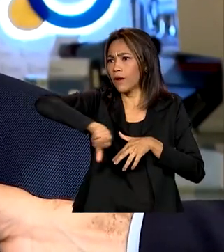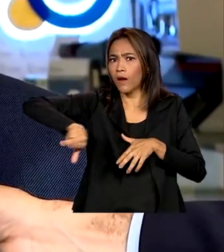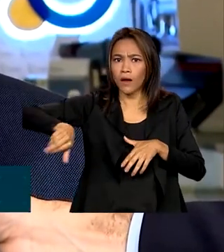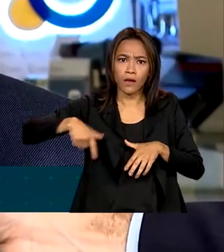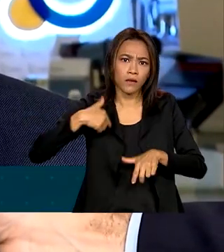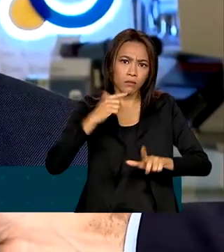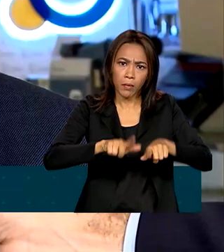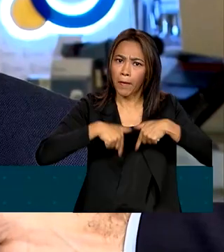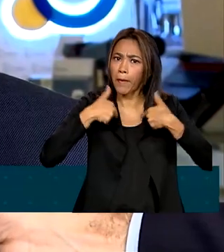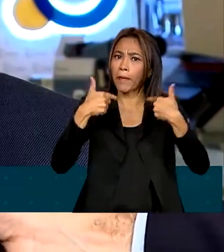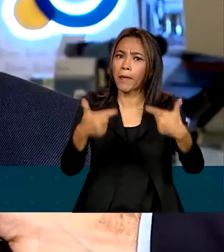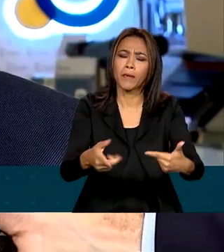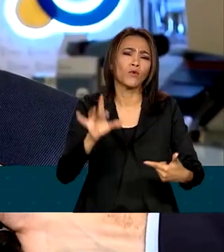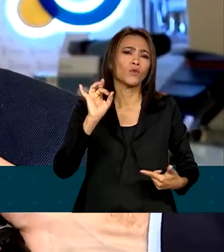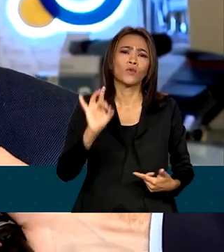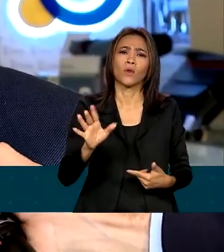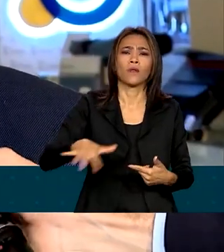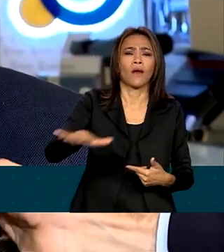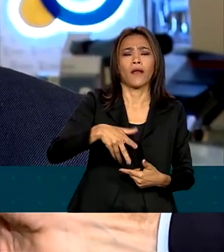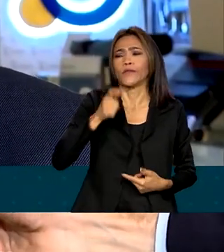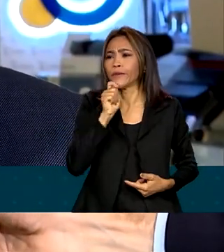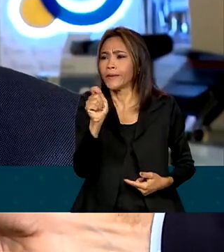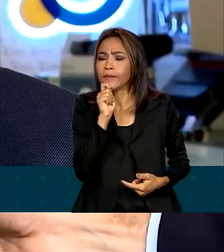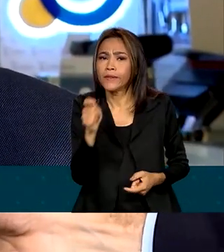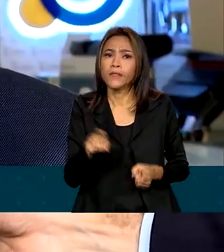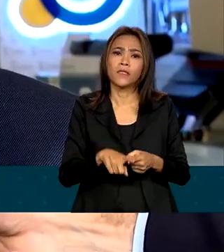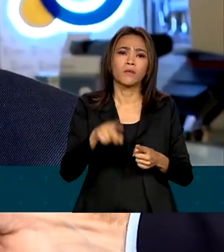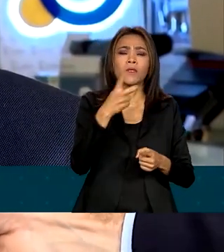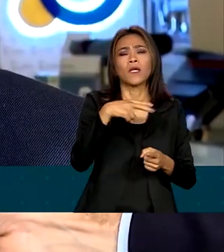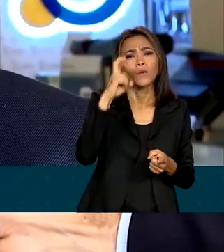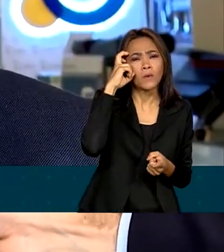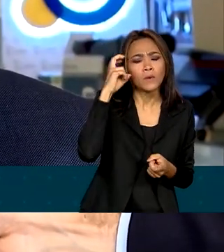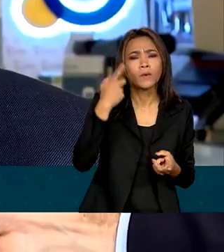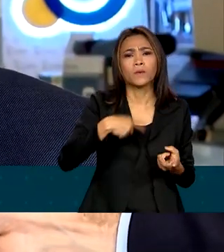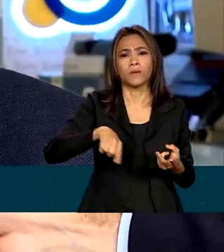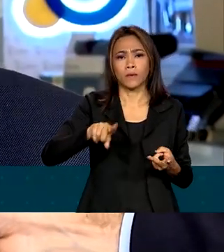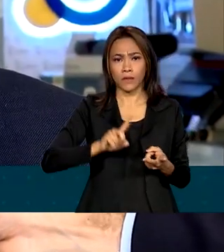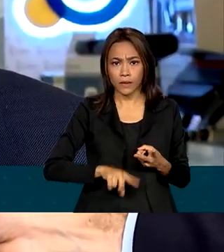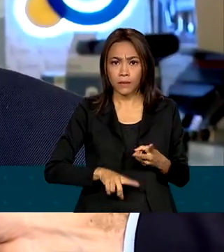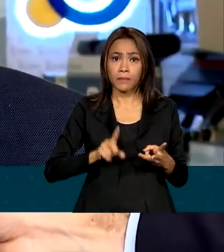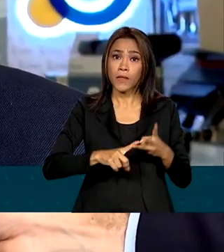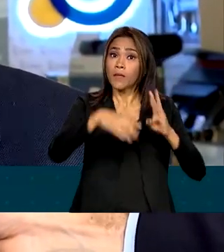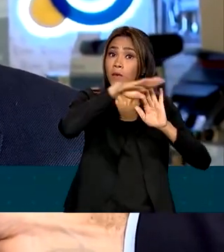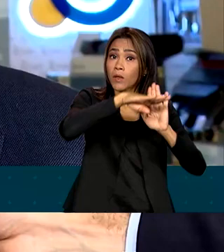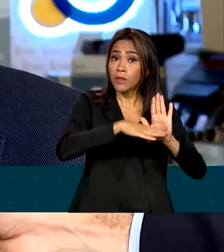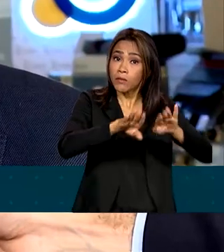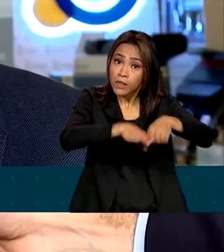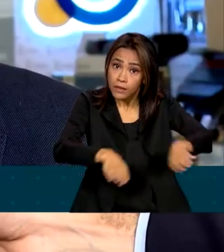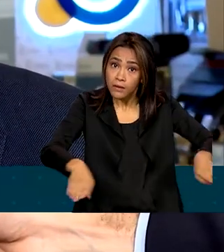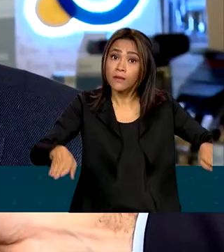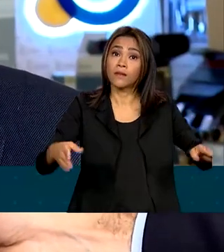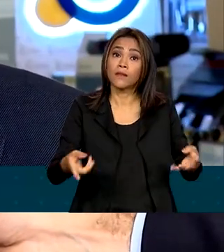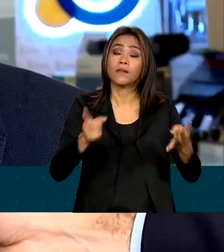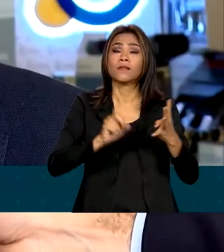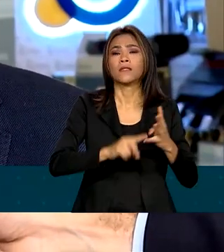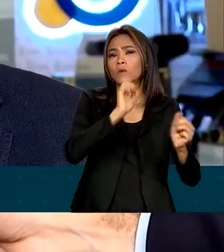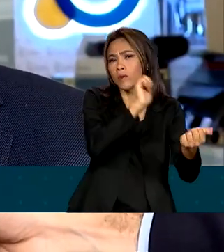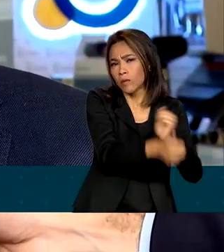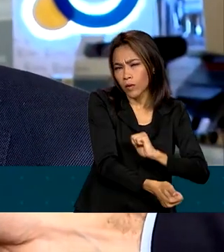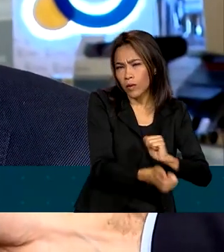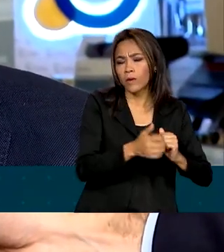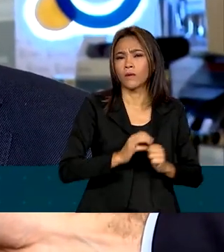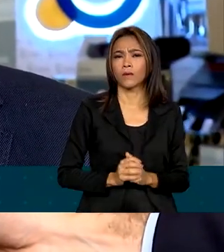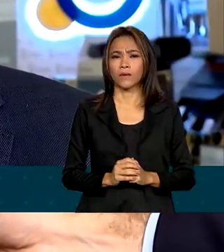Não só na área do jornalismo, mas na produção cultural, na programação infantil, na área do